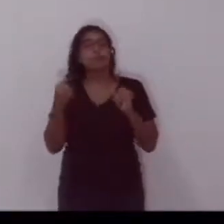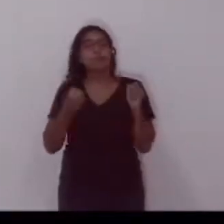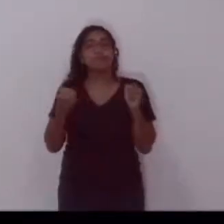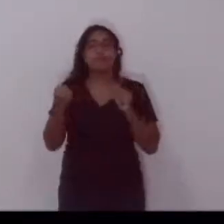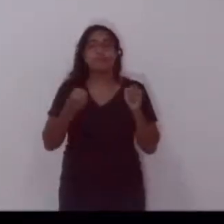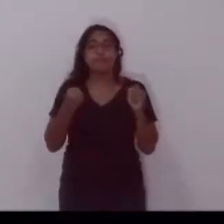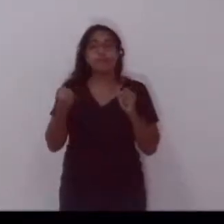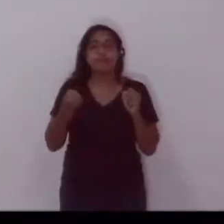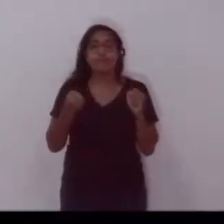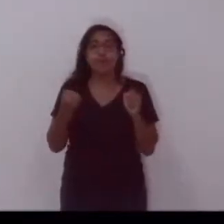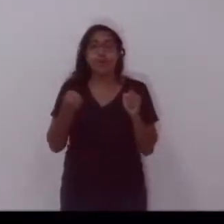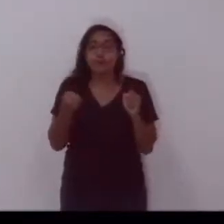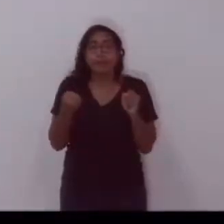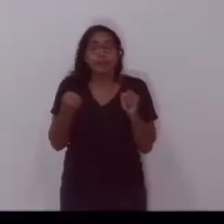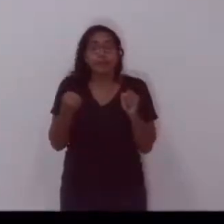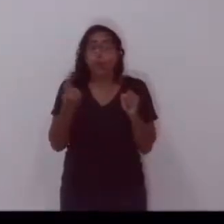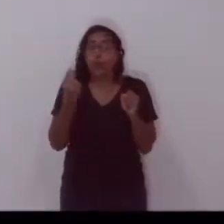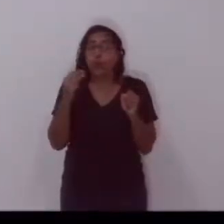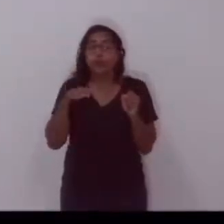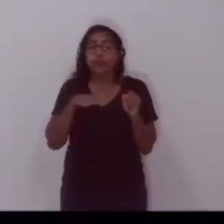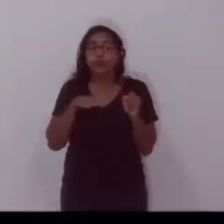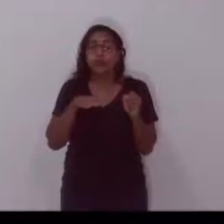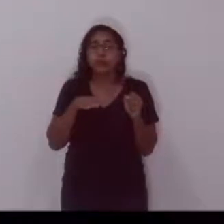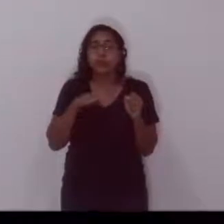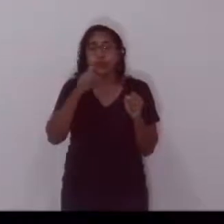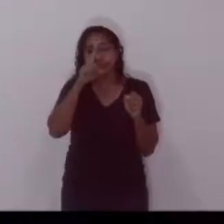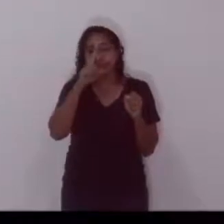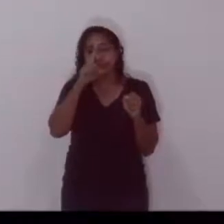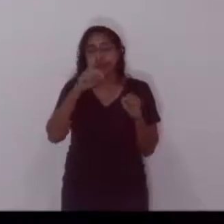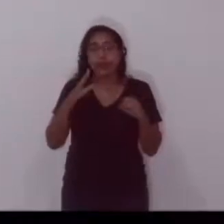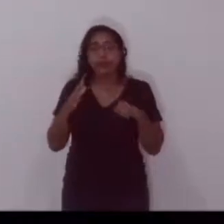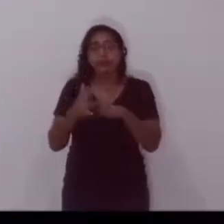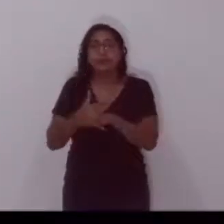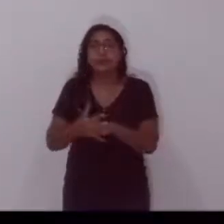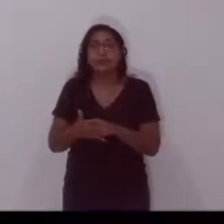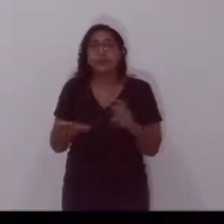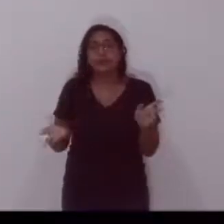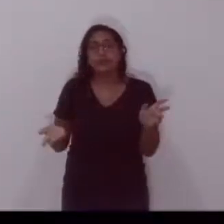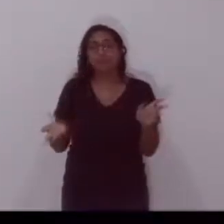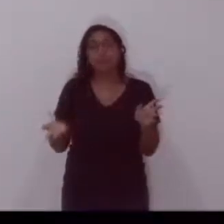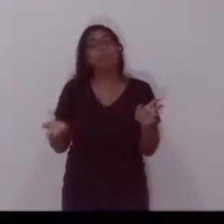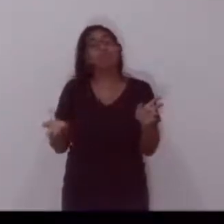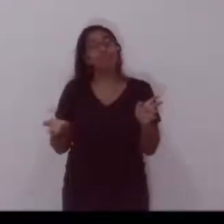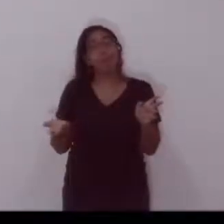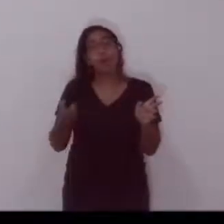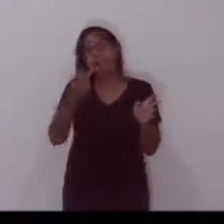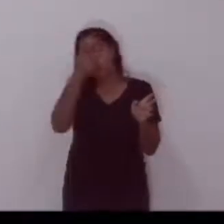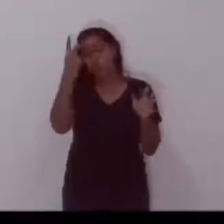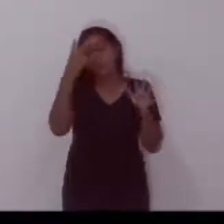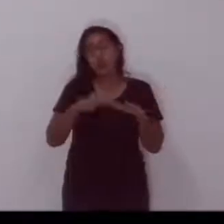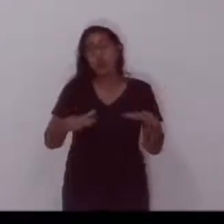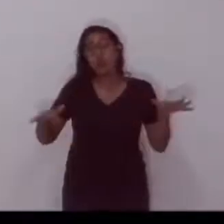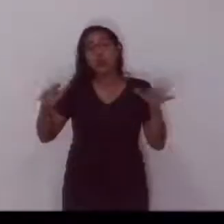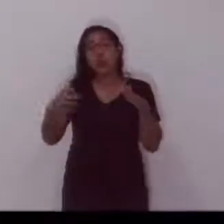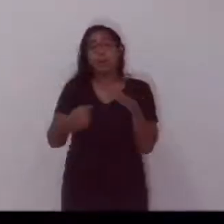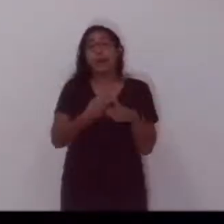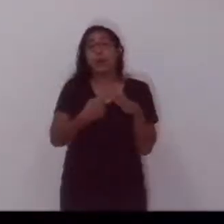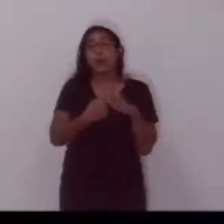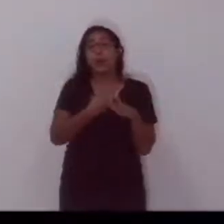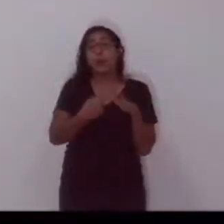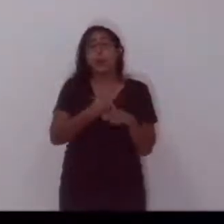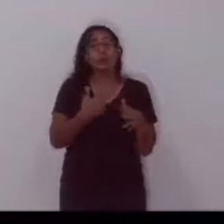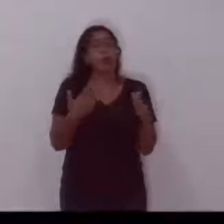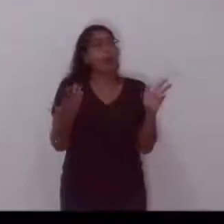não consegue andar nem 1 quilômetro, correndo o risco do acidente. E a pergunta que eles fazem também, que é justa a pergunta, vai